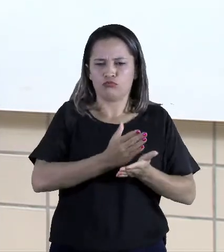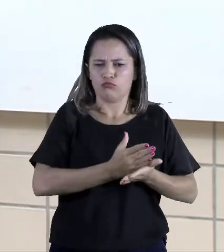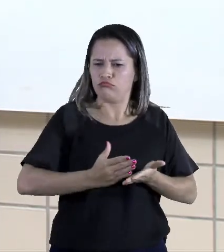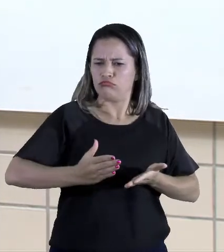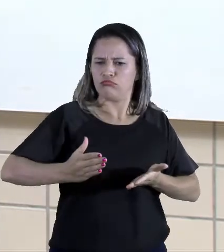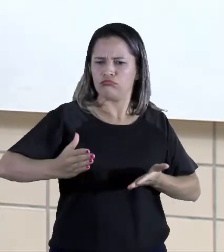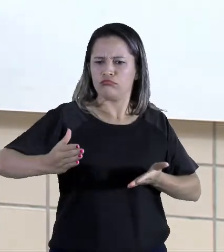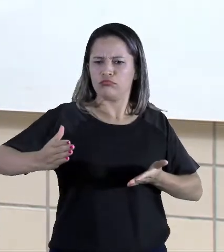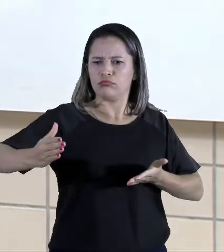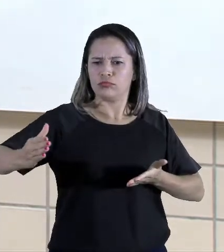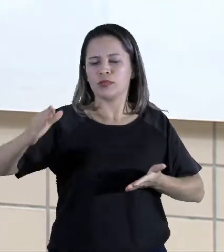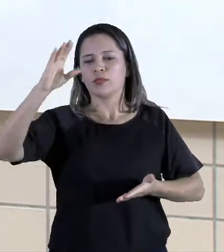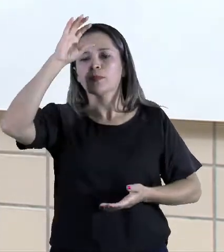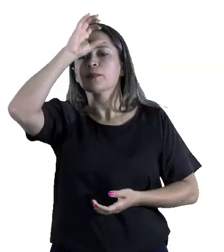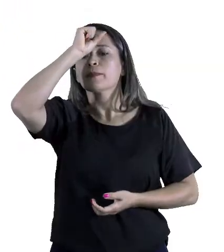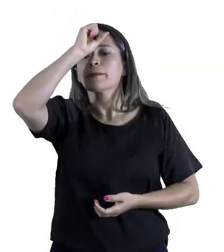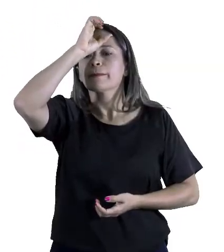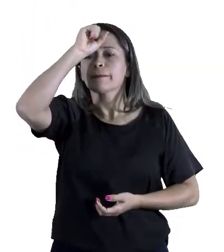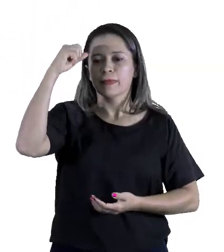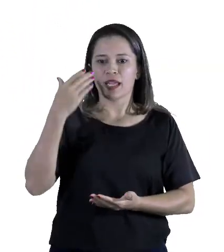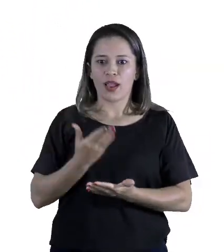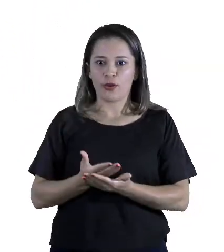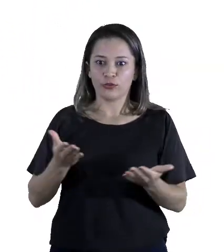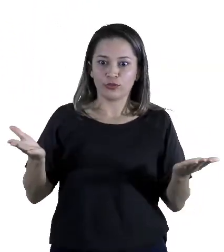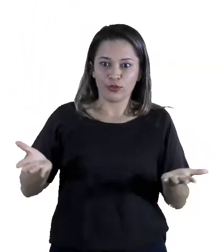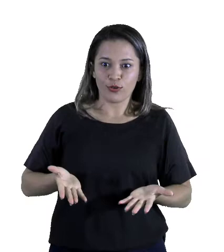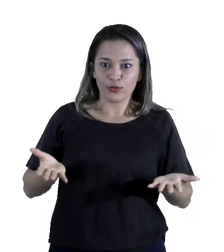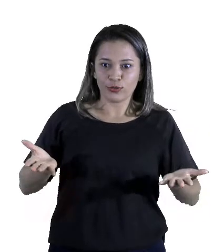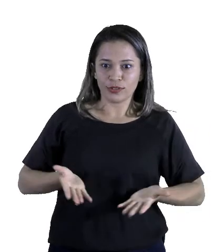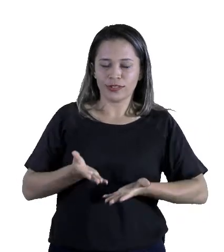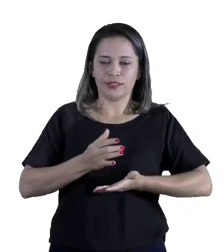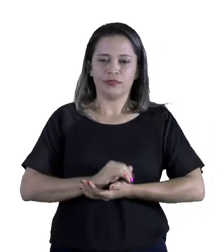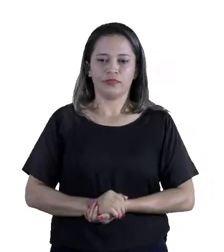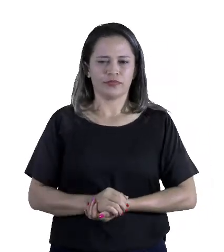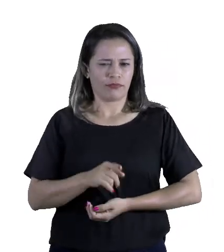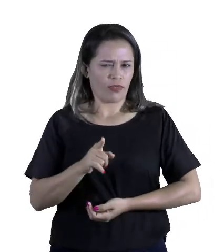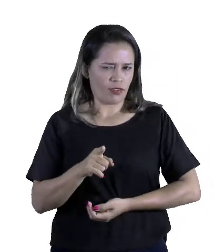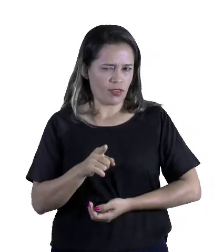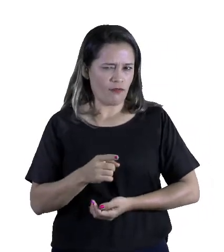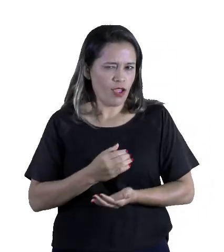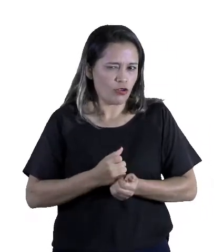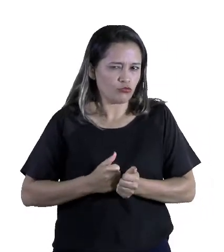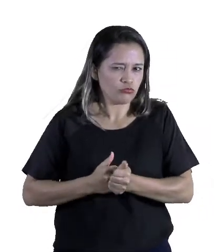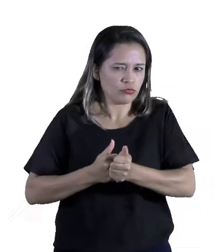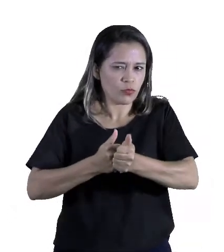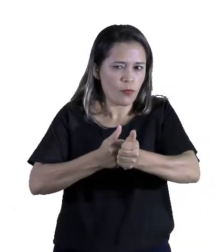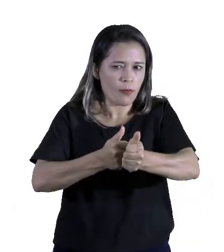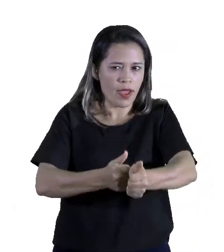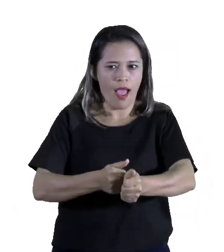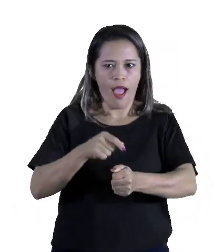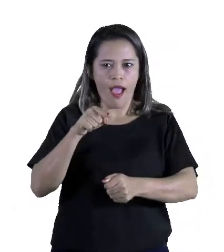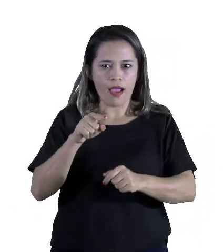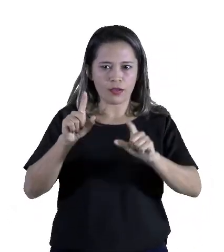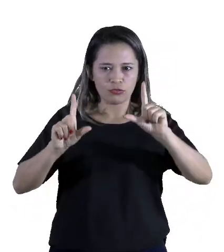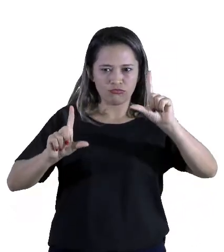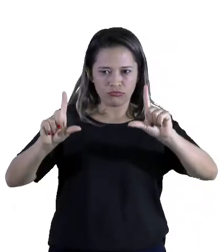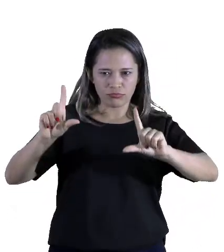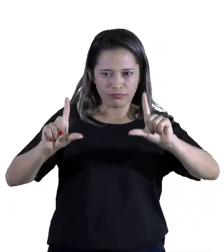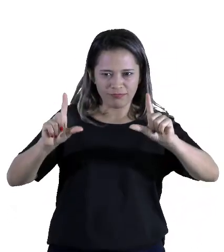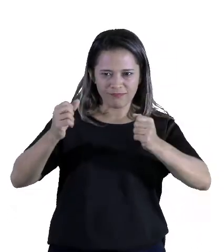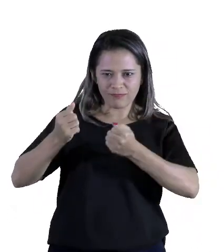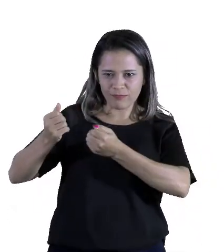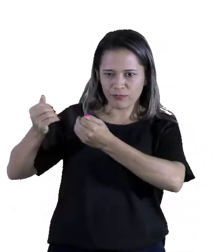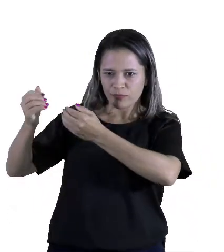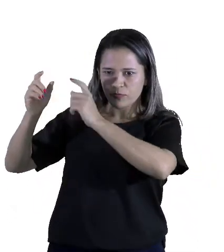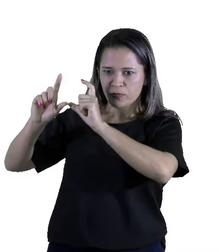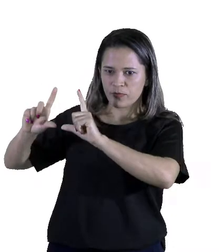ao que vamos aprender na aula de hoje, né? Você vai acompanhar aí na telinha sobre os